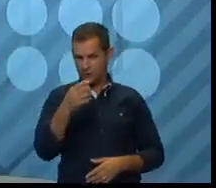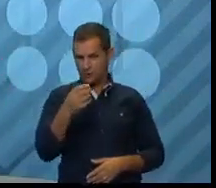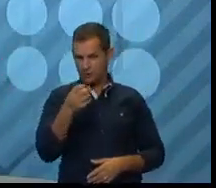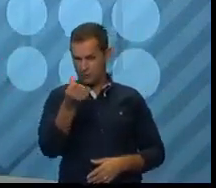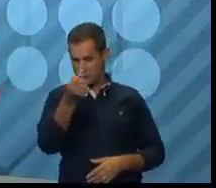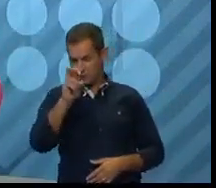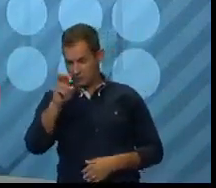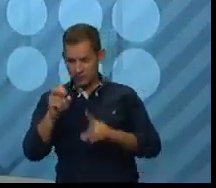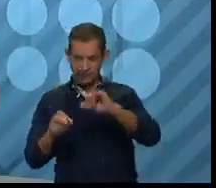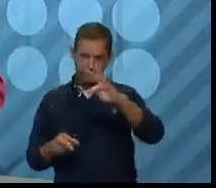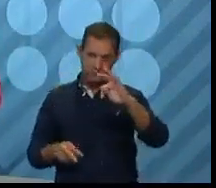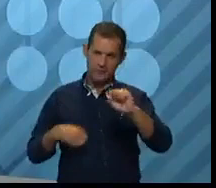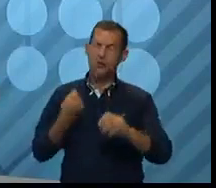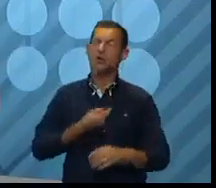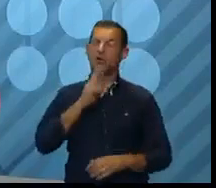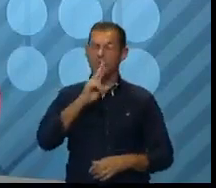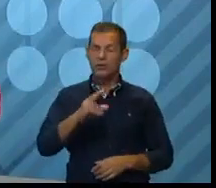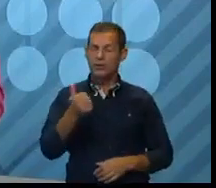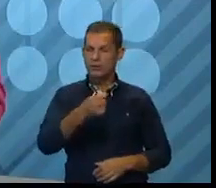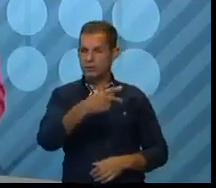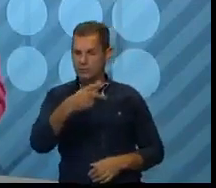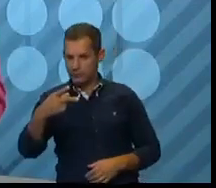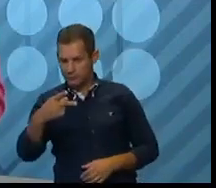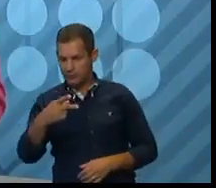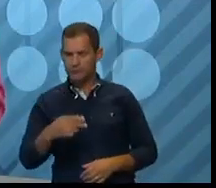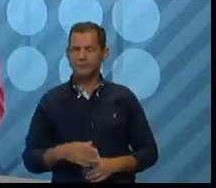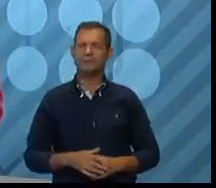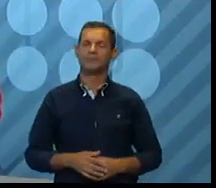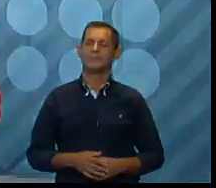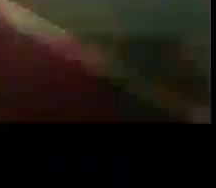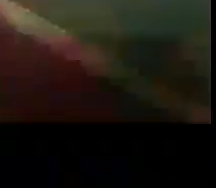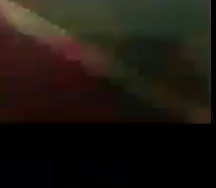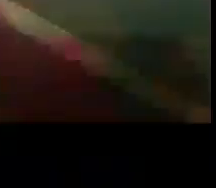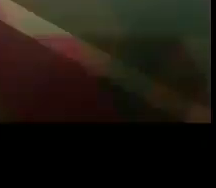0,65 litros. E com isso, nós resolvemos a nossa primeira situação-problema.